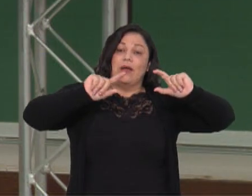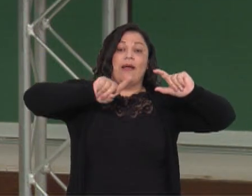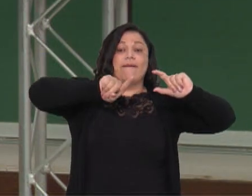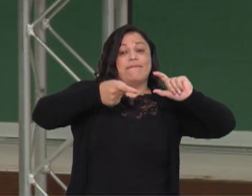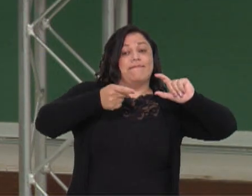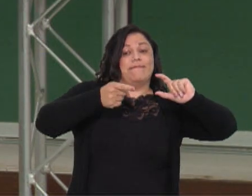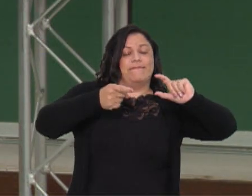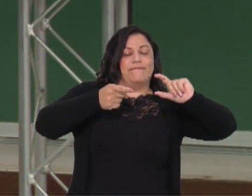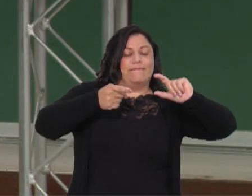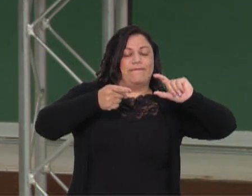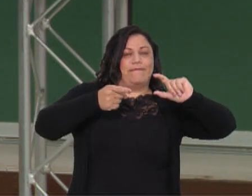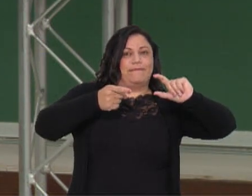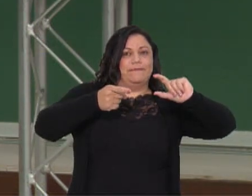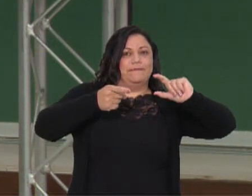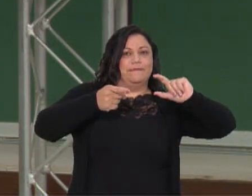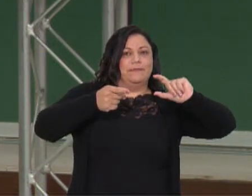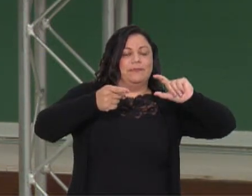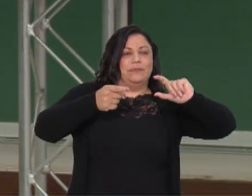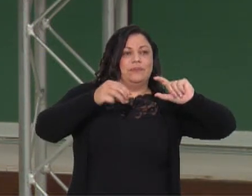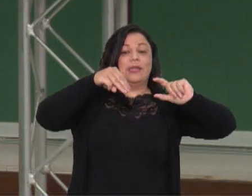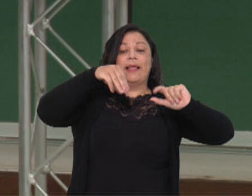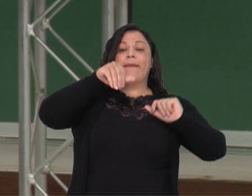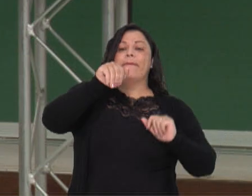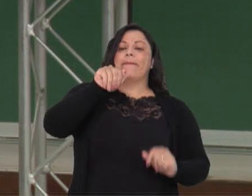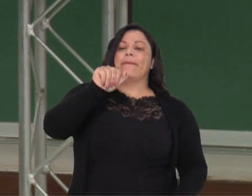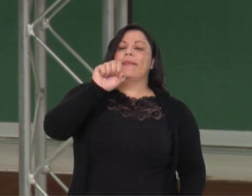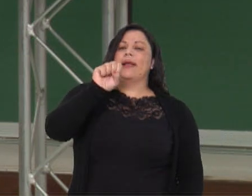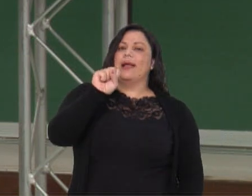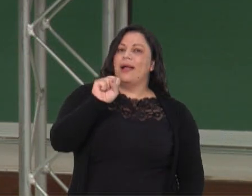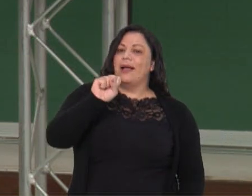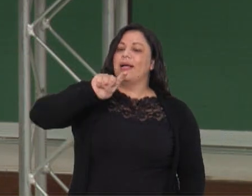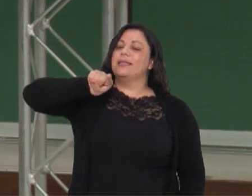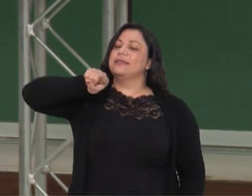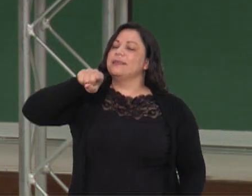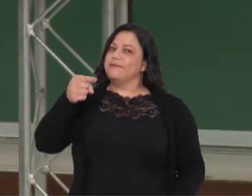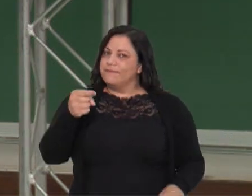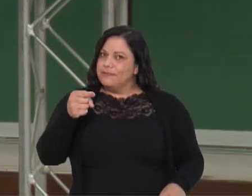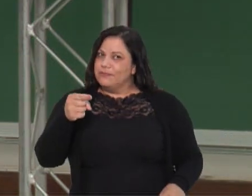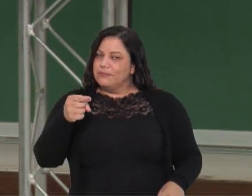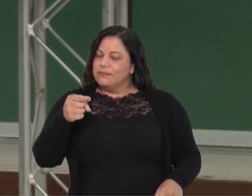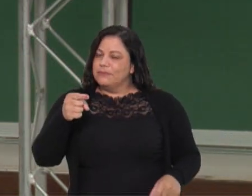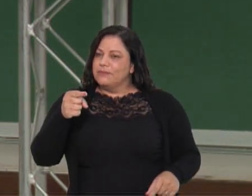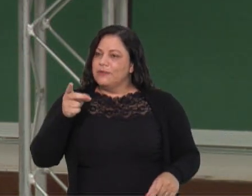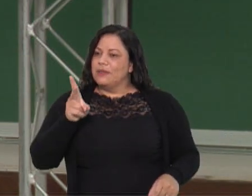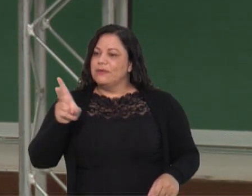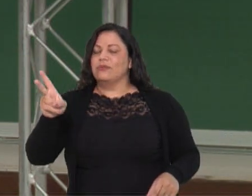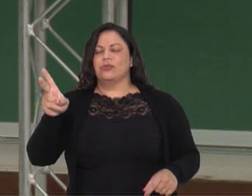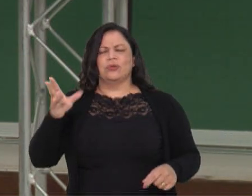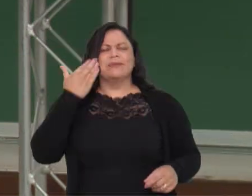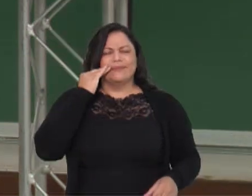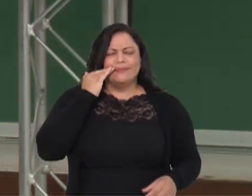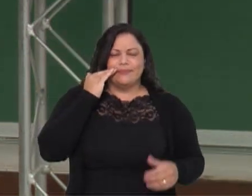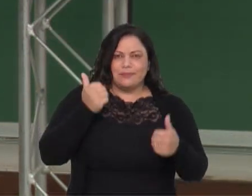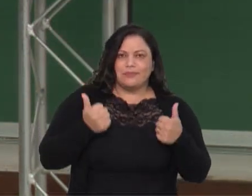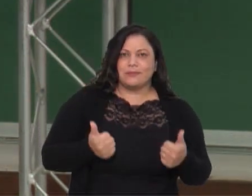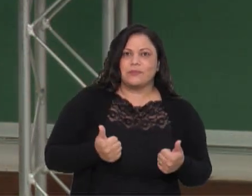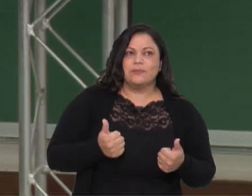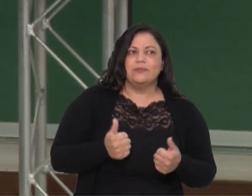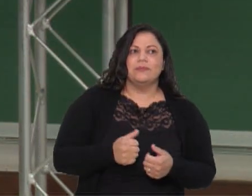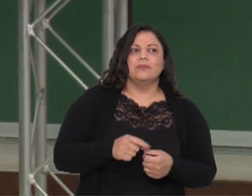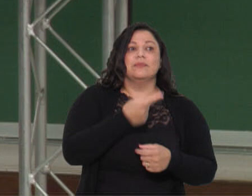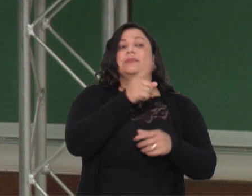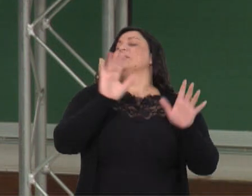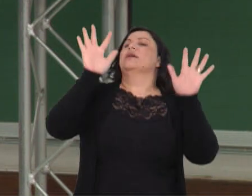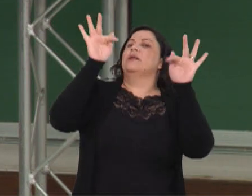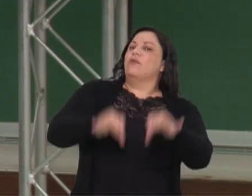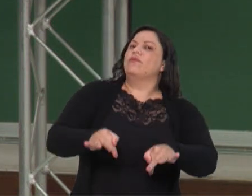antes, tá? Usou o mas antes da vírgula. Tudo bem? Então, entenderam a vírgula aqui? Veja, ele não